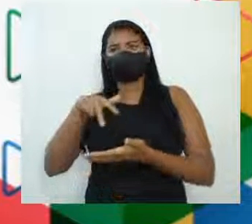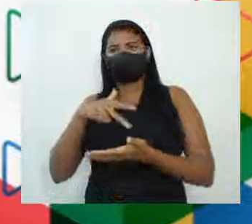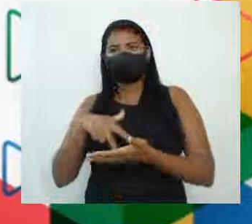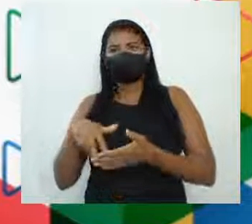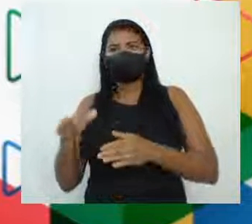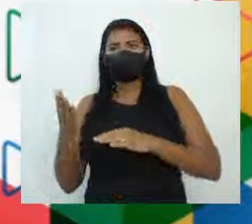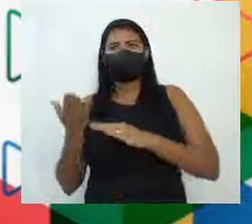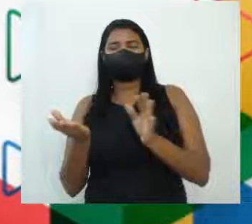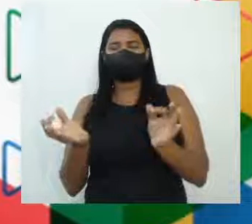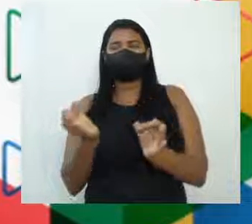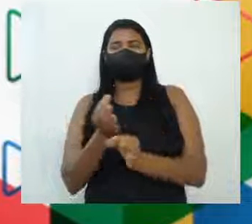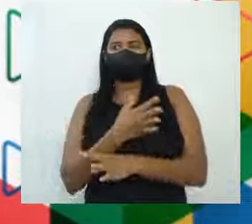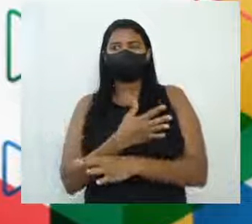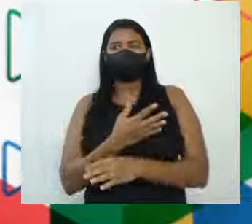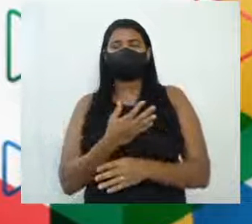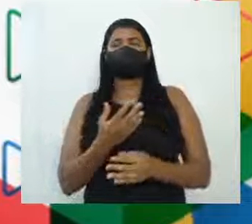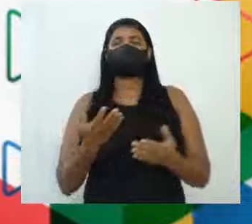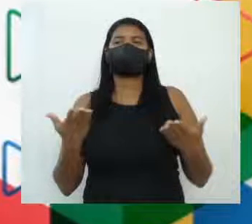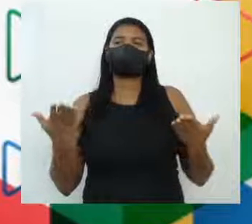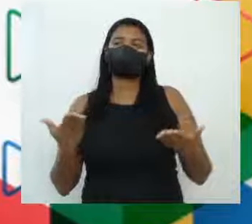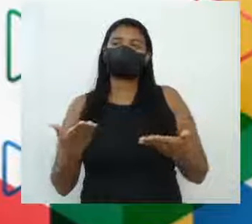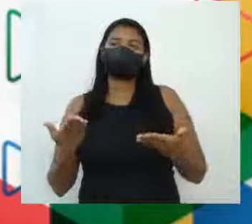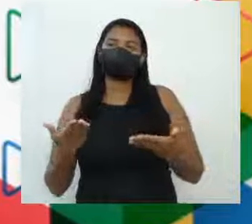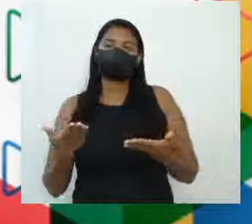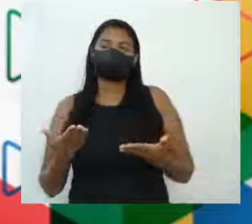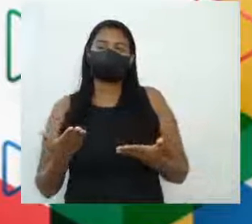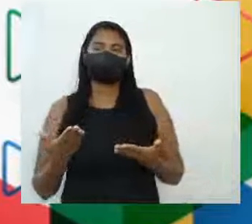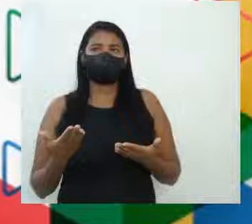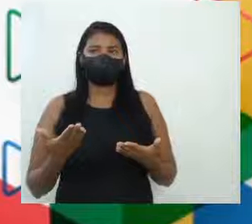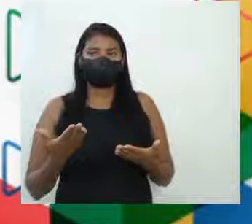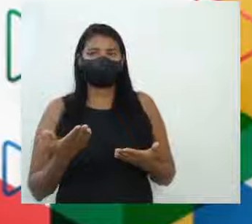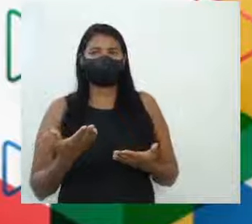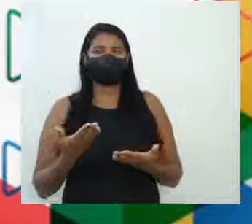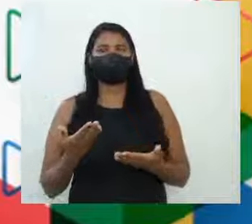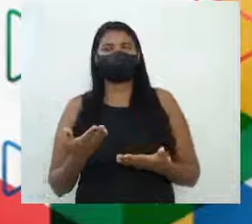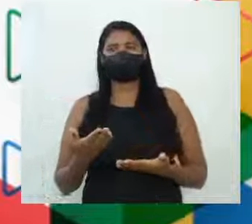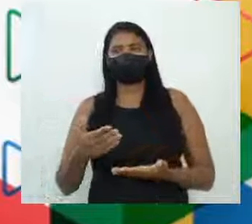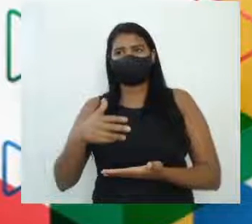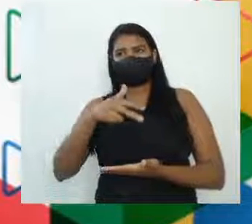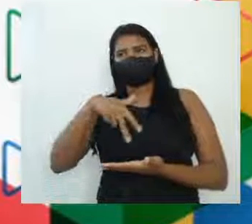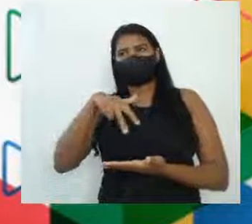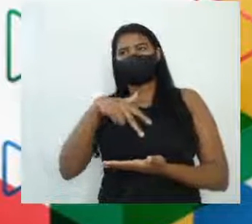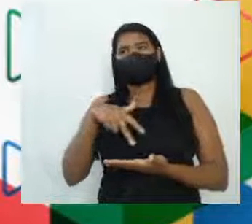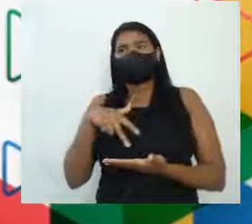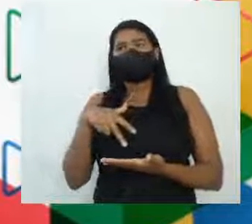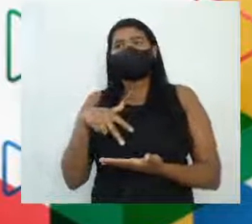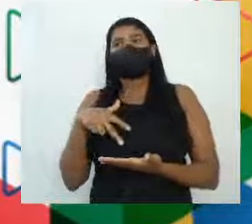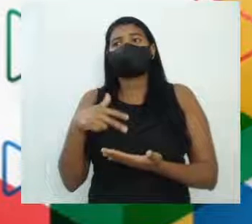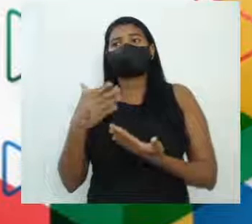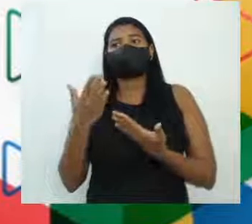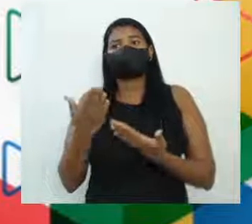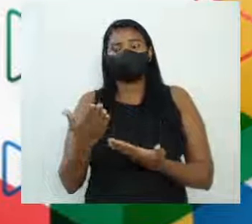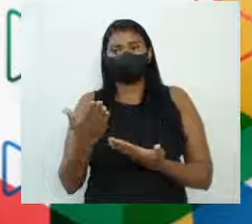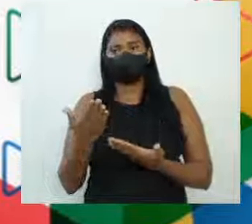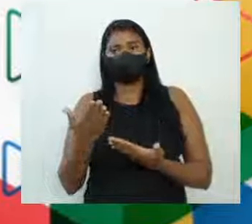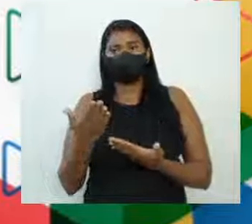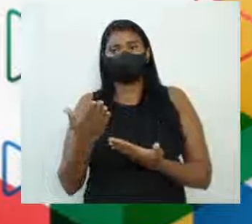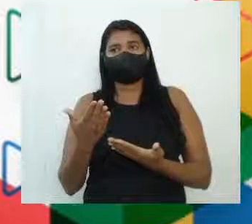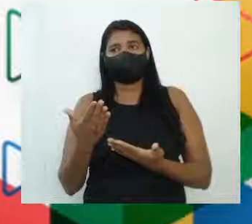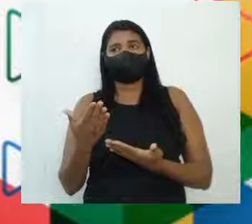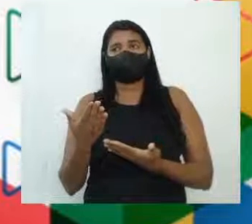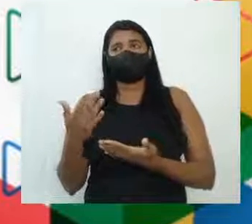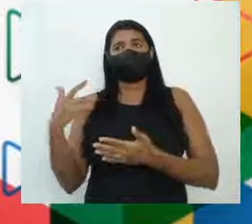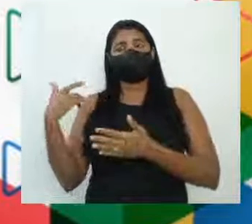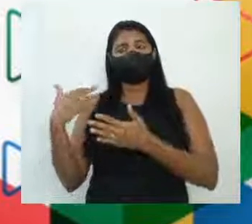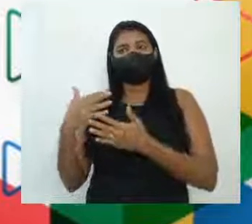para finalizar, né? Ainda a dança moderna é uma negação da formalidade do balé, né? Então a